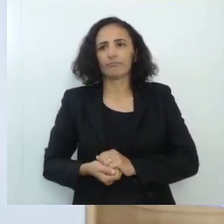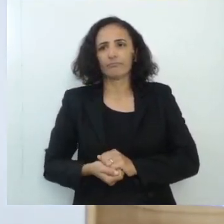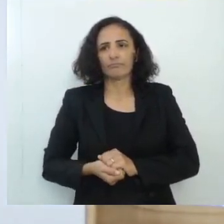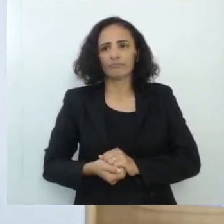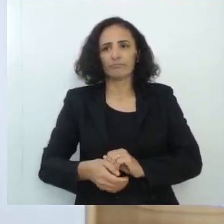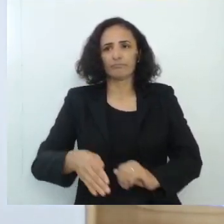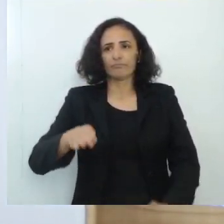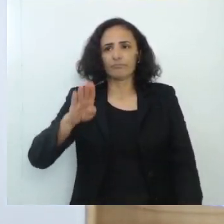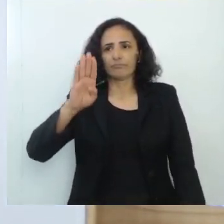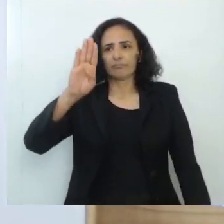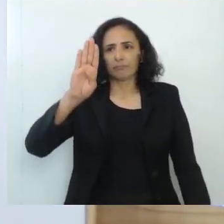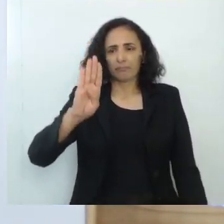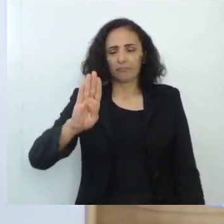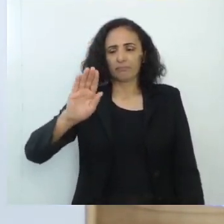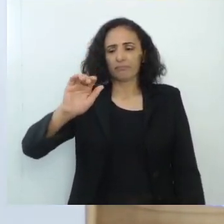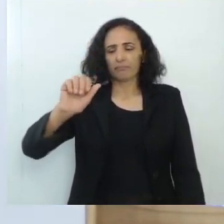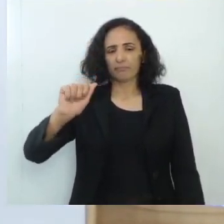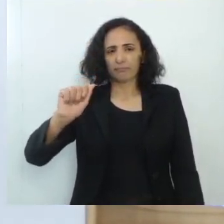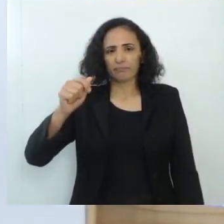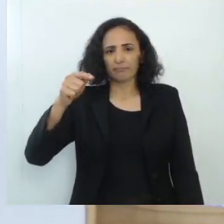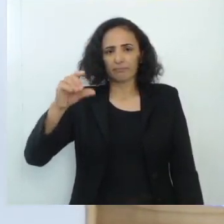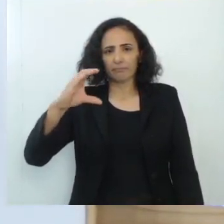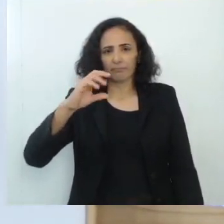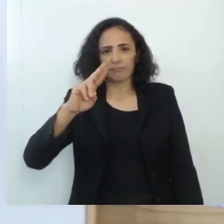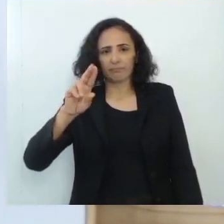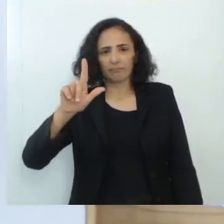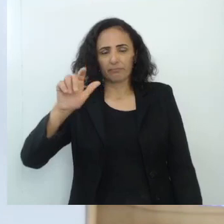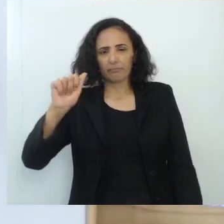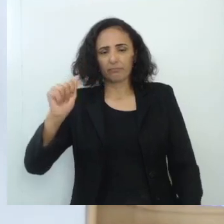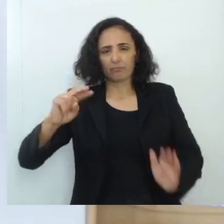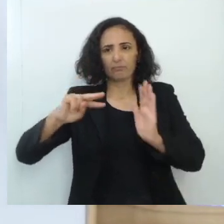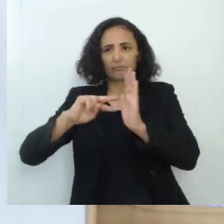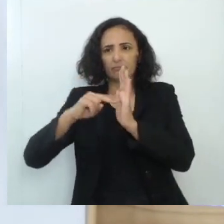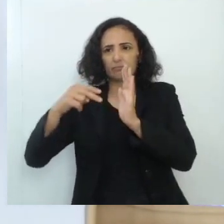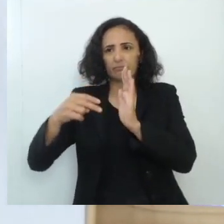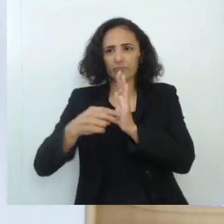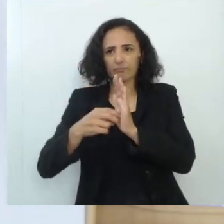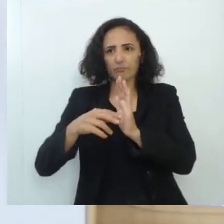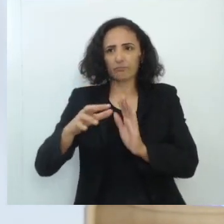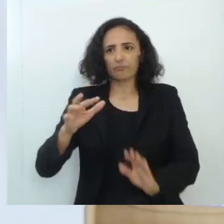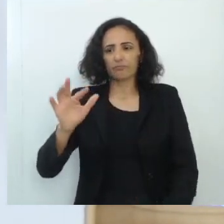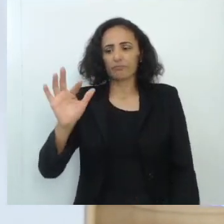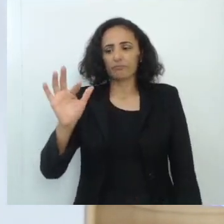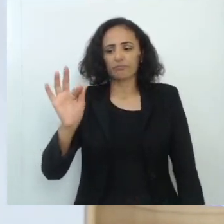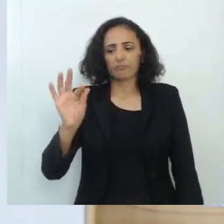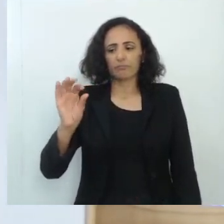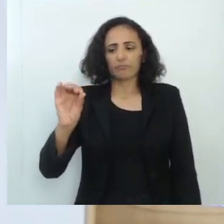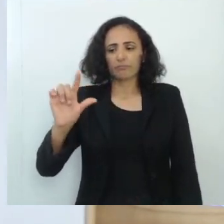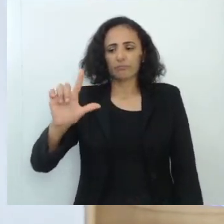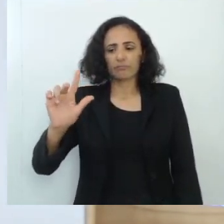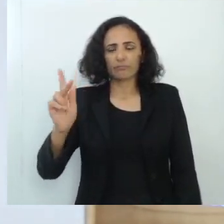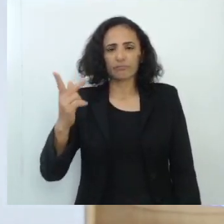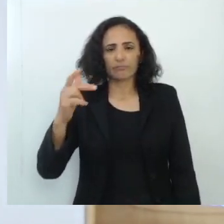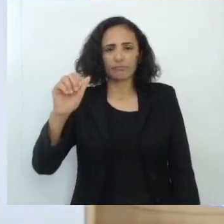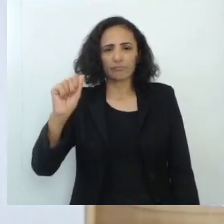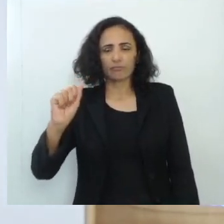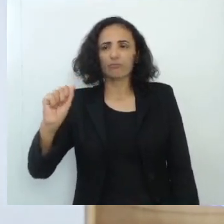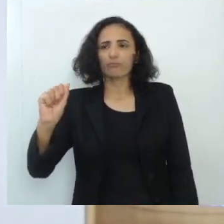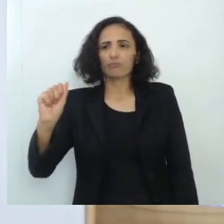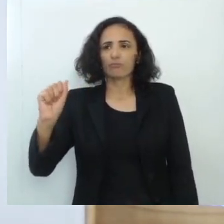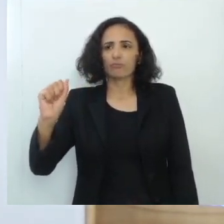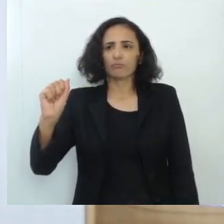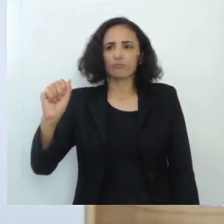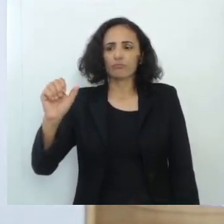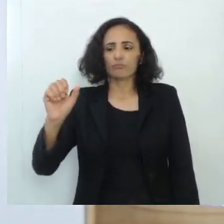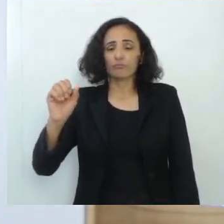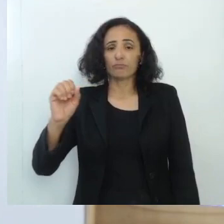assim, quando você pega um esquema de uma pteridófita adulta, quando você pega um esquema de uma samambaia adulta, geralmente o esquema que